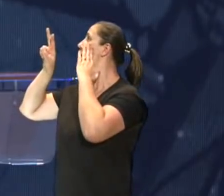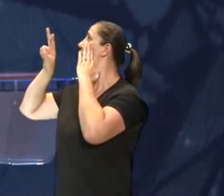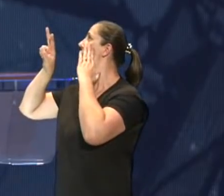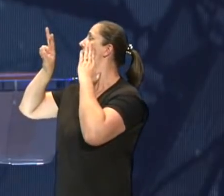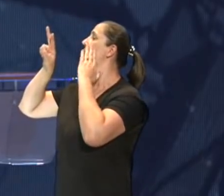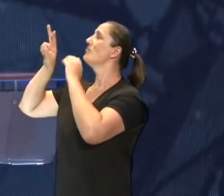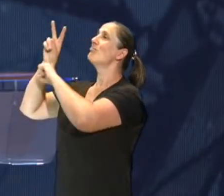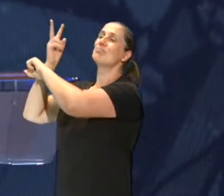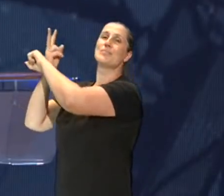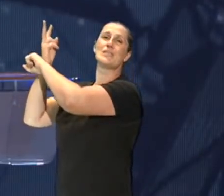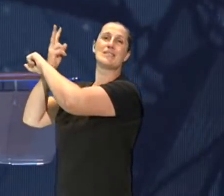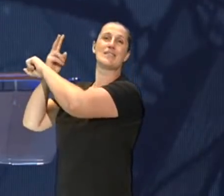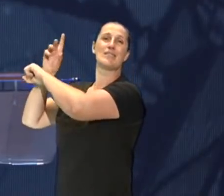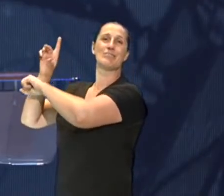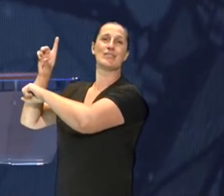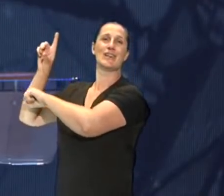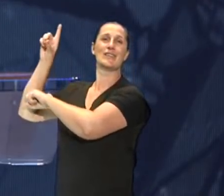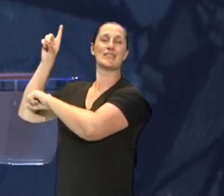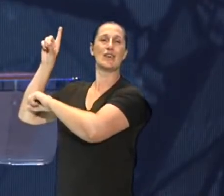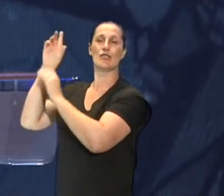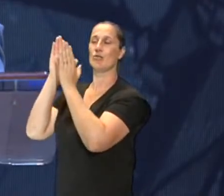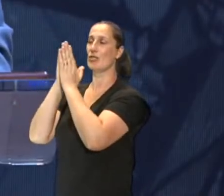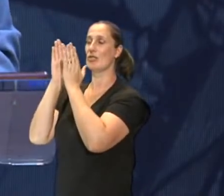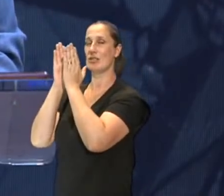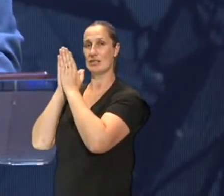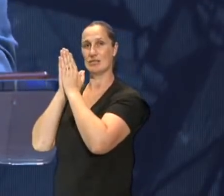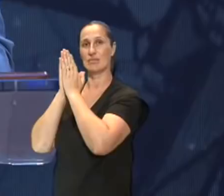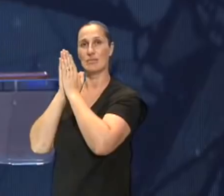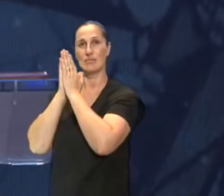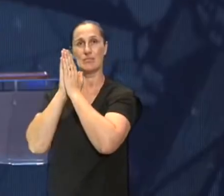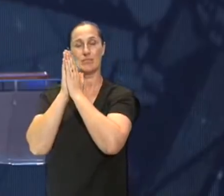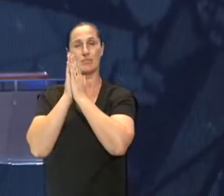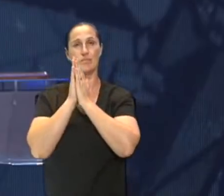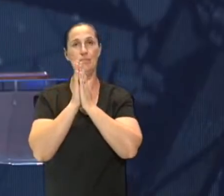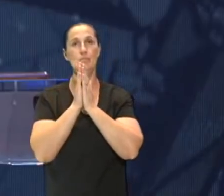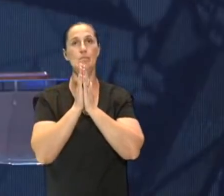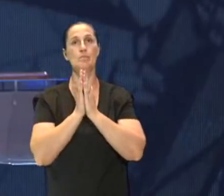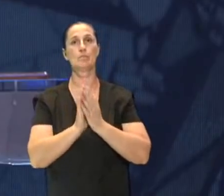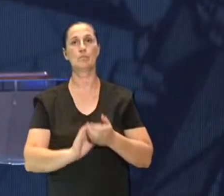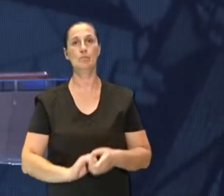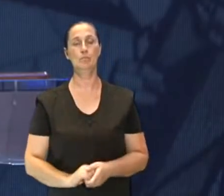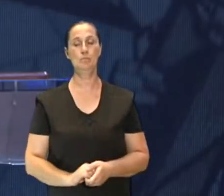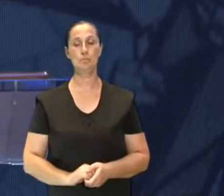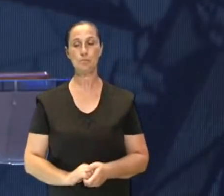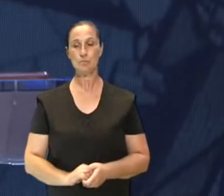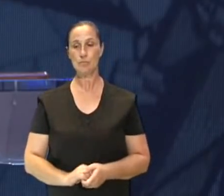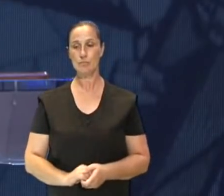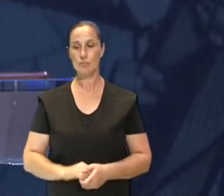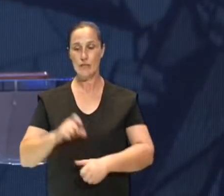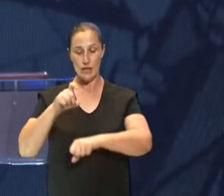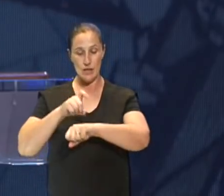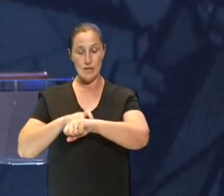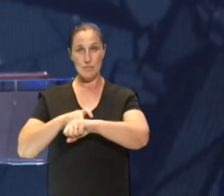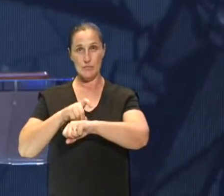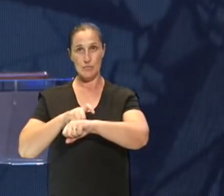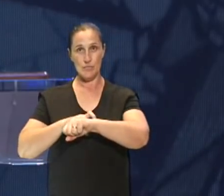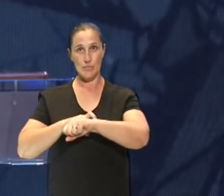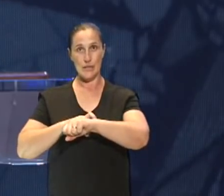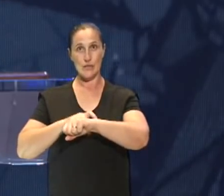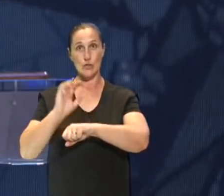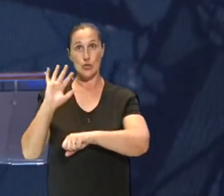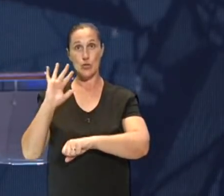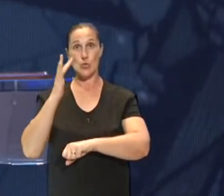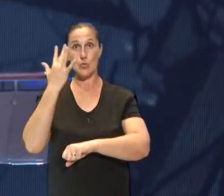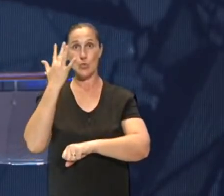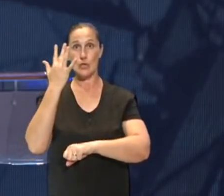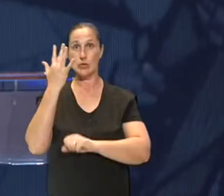coração buscamos a face do Senhor. Há momentos quando nos vemos face a